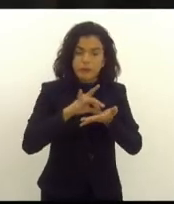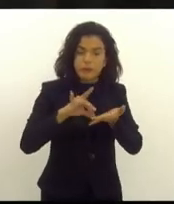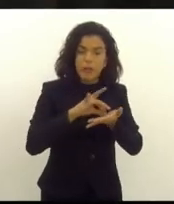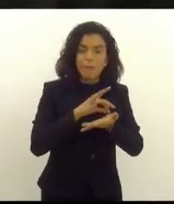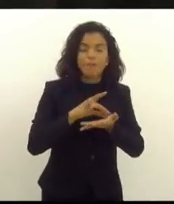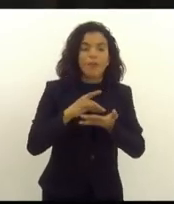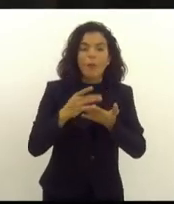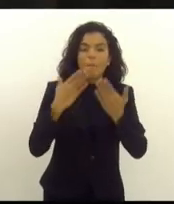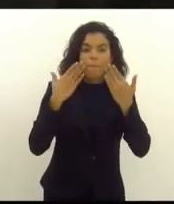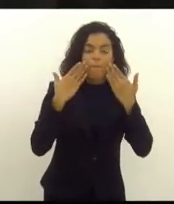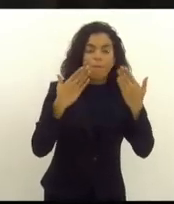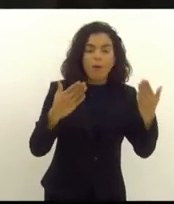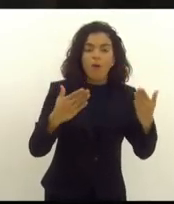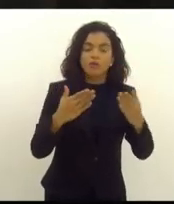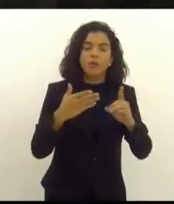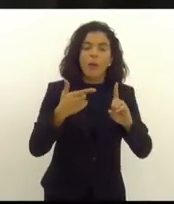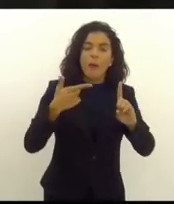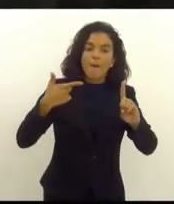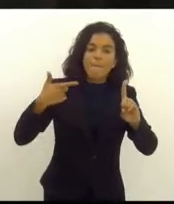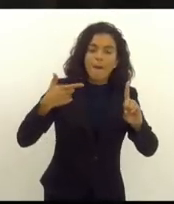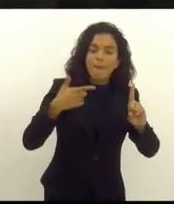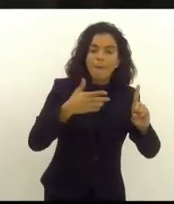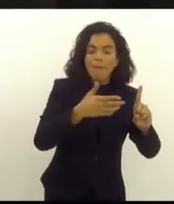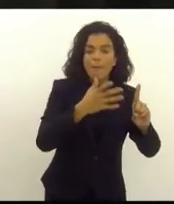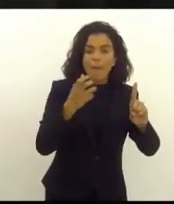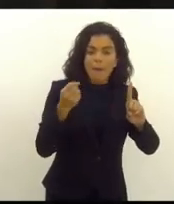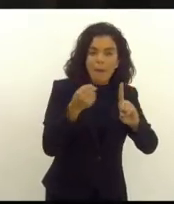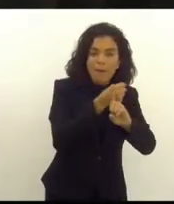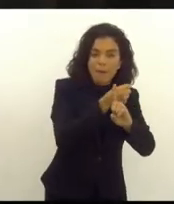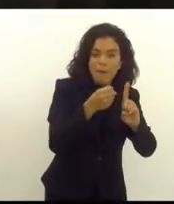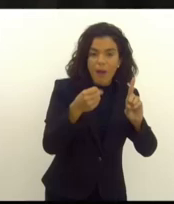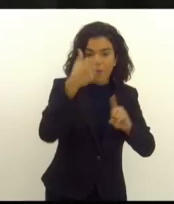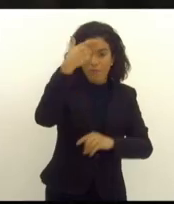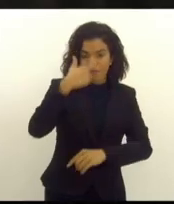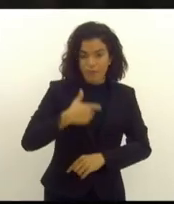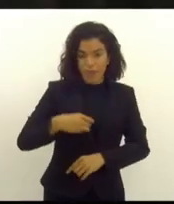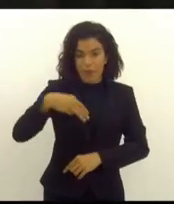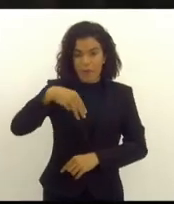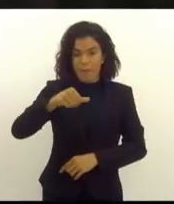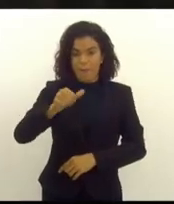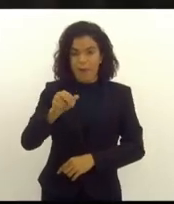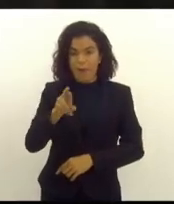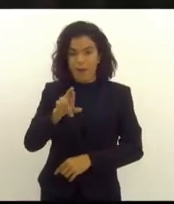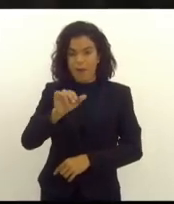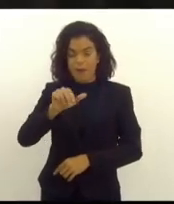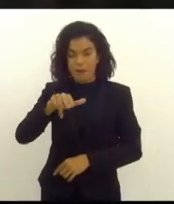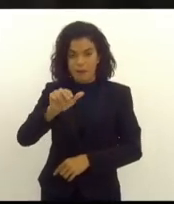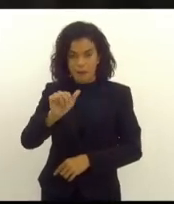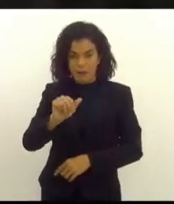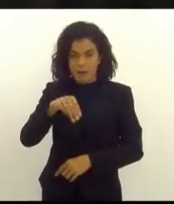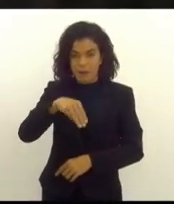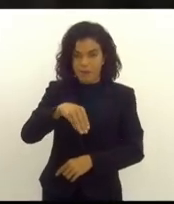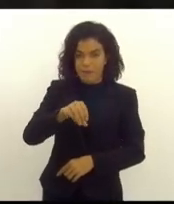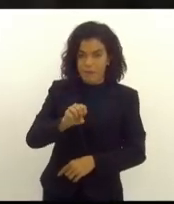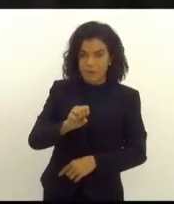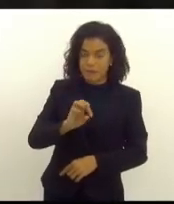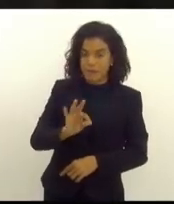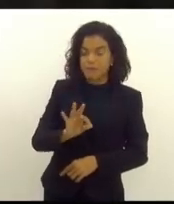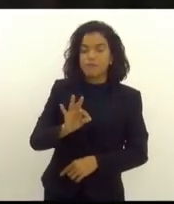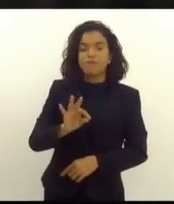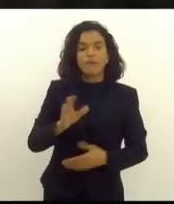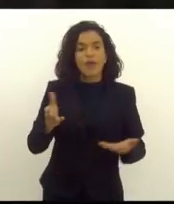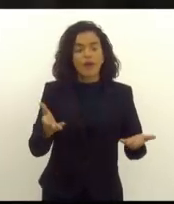materializados em ataques a deputado estadual Marina do MST vamos